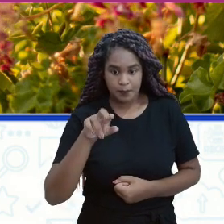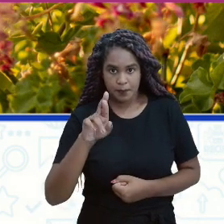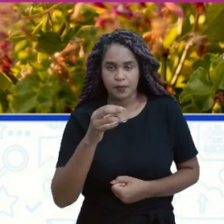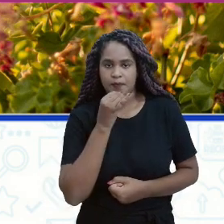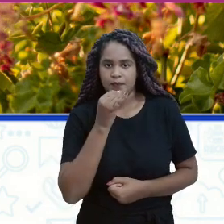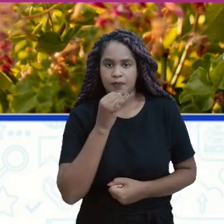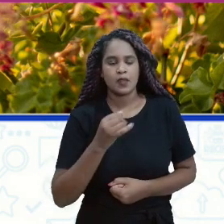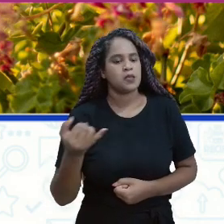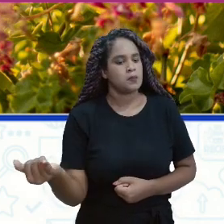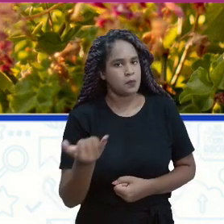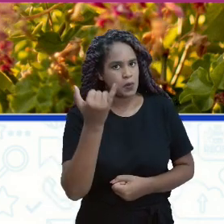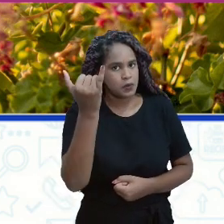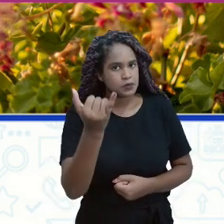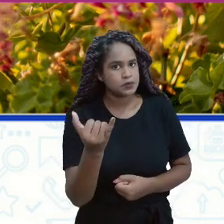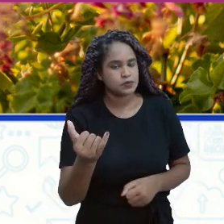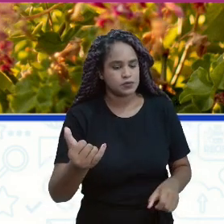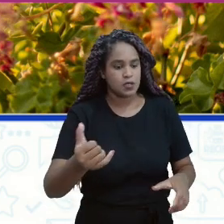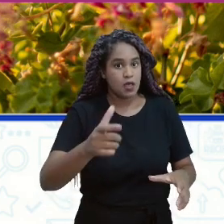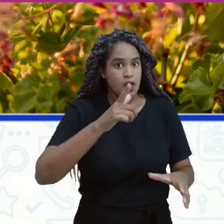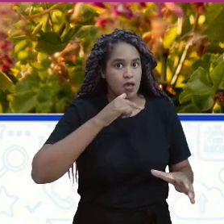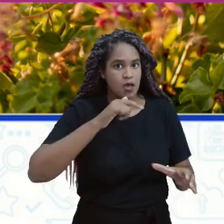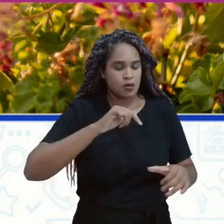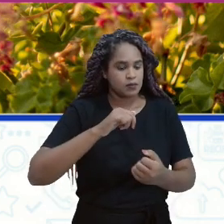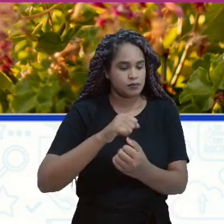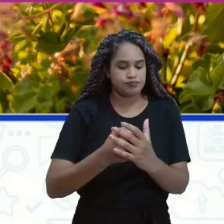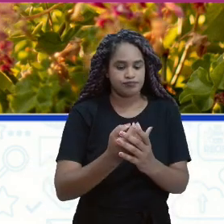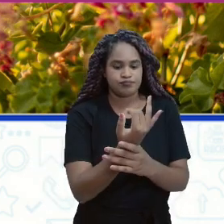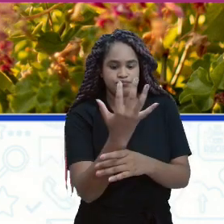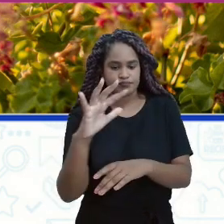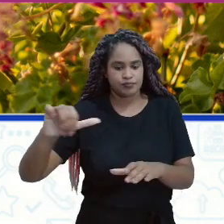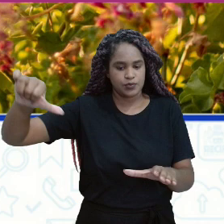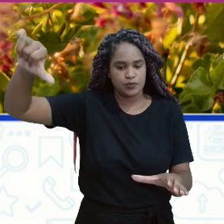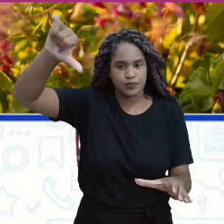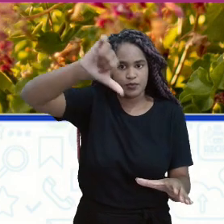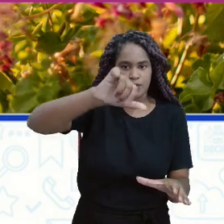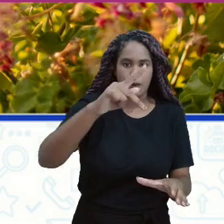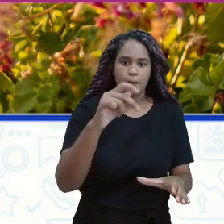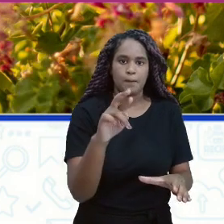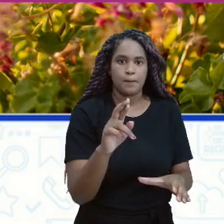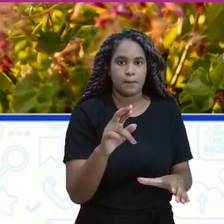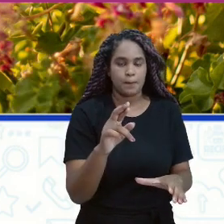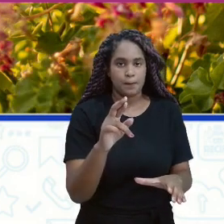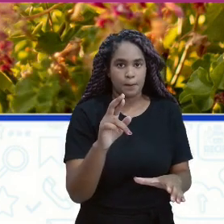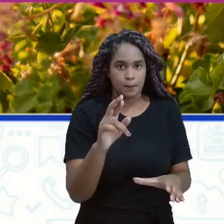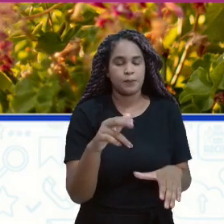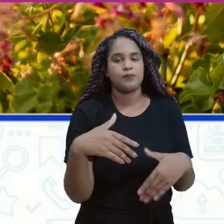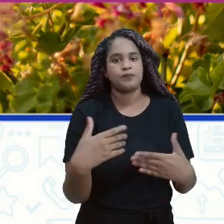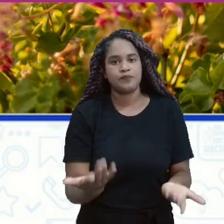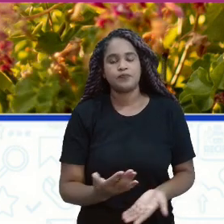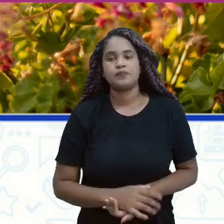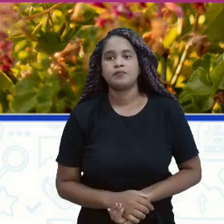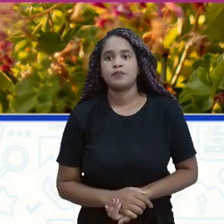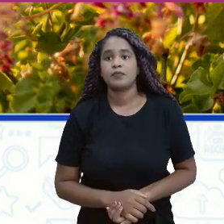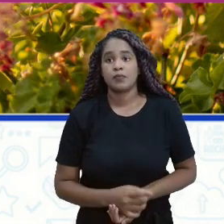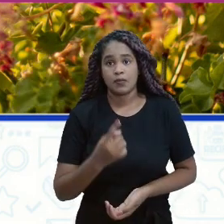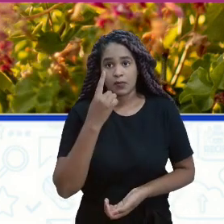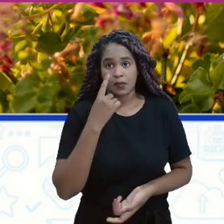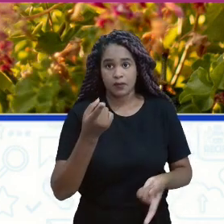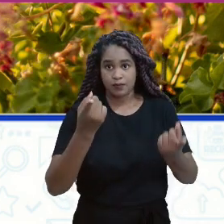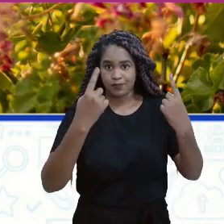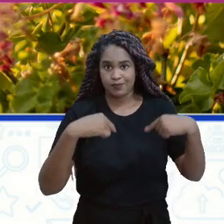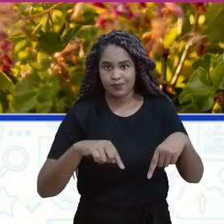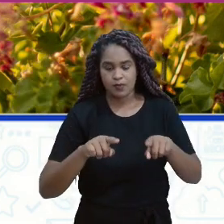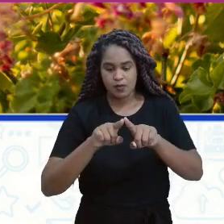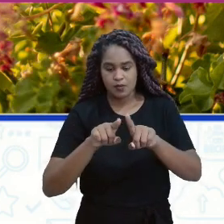nas plantas. E a gente tem a preposição por, que não é acentuada. Então, o projeto passou